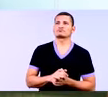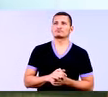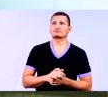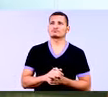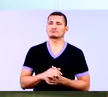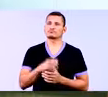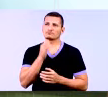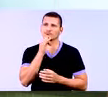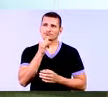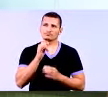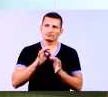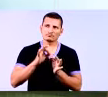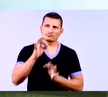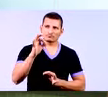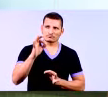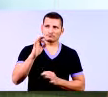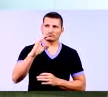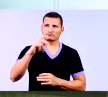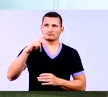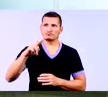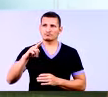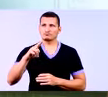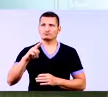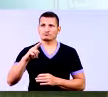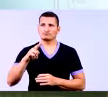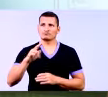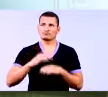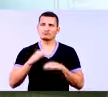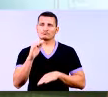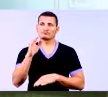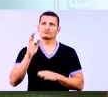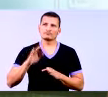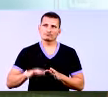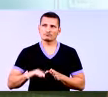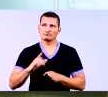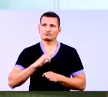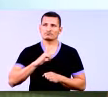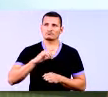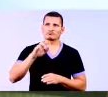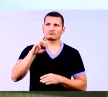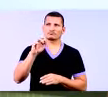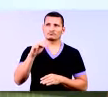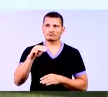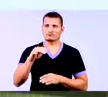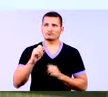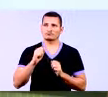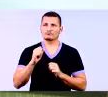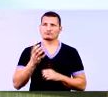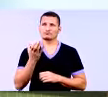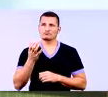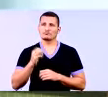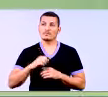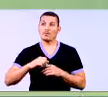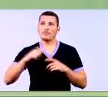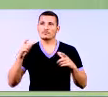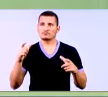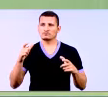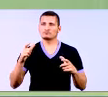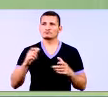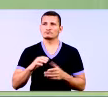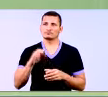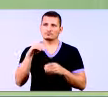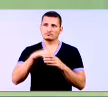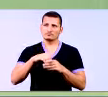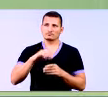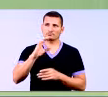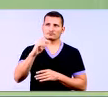longe do processador, mais barata fica a memória, então eu posso querer aumentar o tamanho dela. Ok? Dentro do processador tem a memória